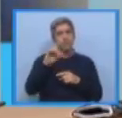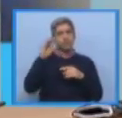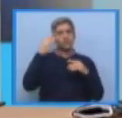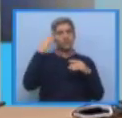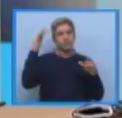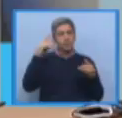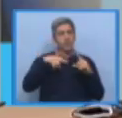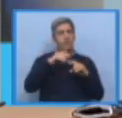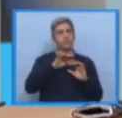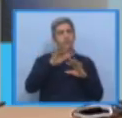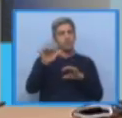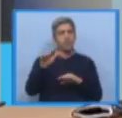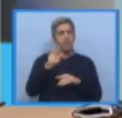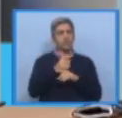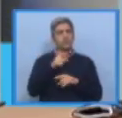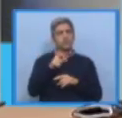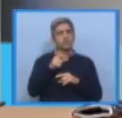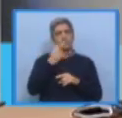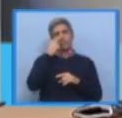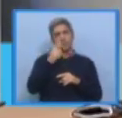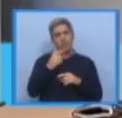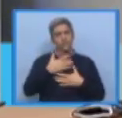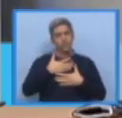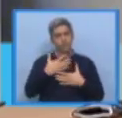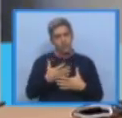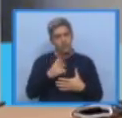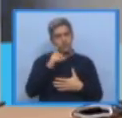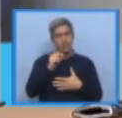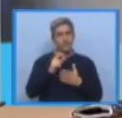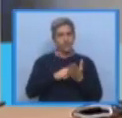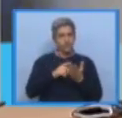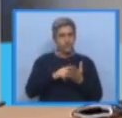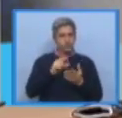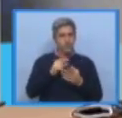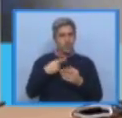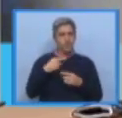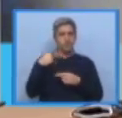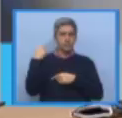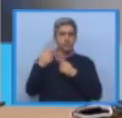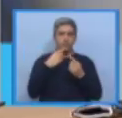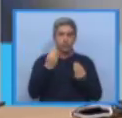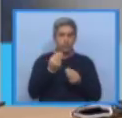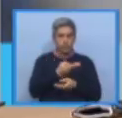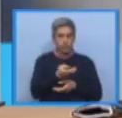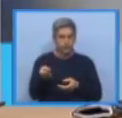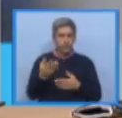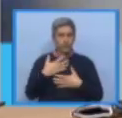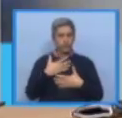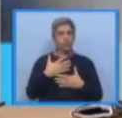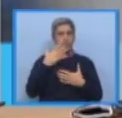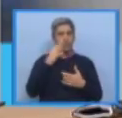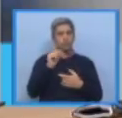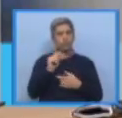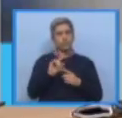junto aos refugiados, porque entendemos que também esta dimensão humana, de voluntariado, faz falta, também às gerações mais novas. Eu acho que o voluntariado está a ser um